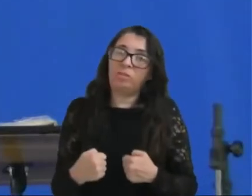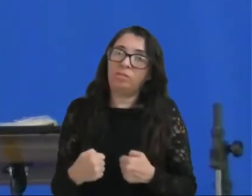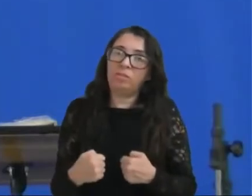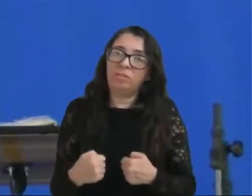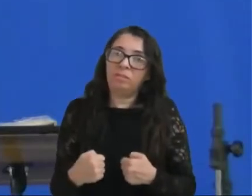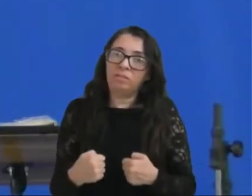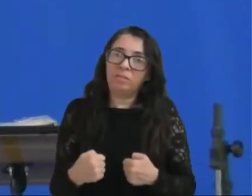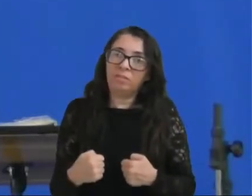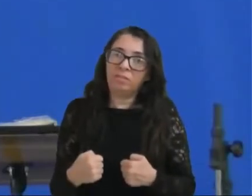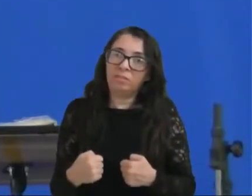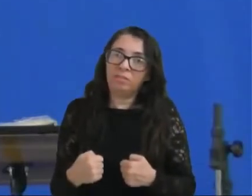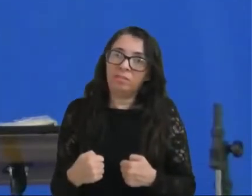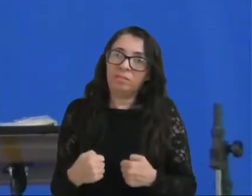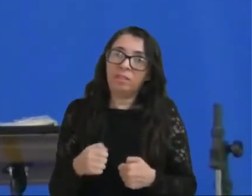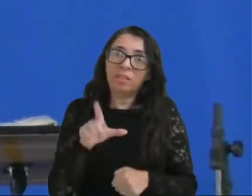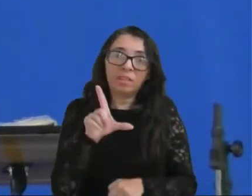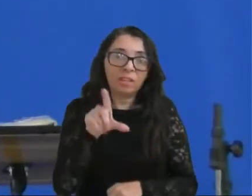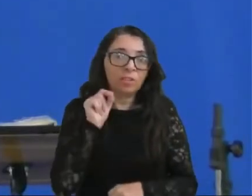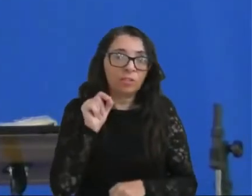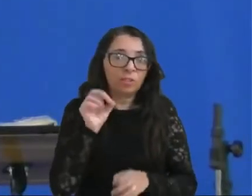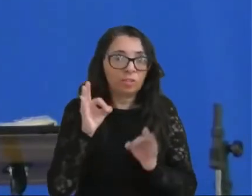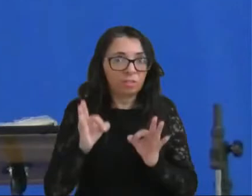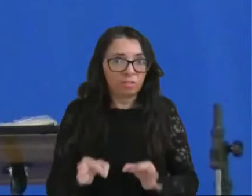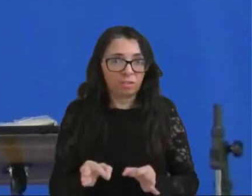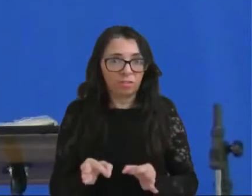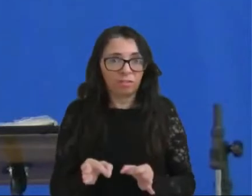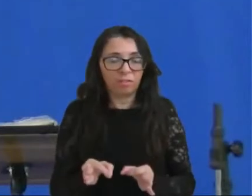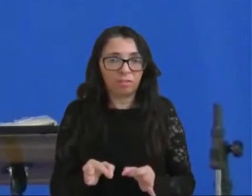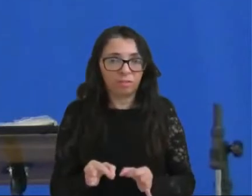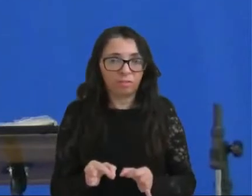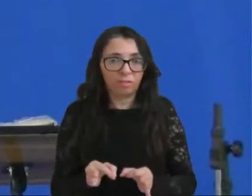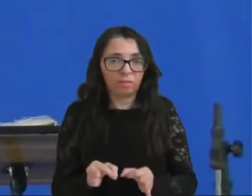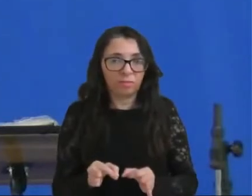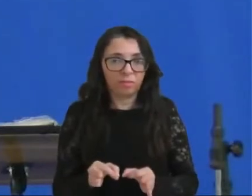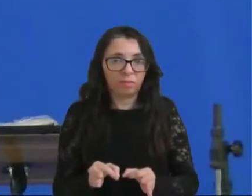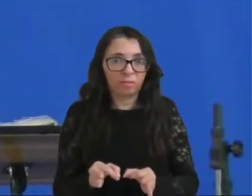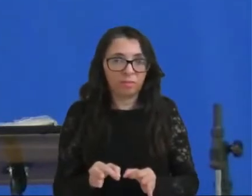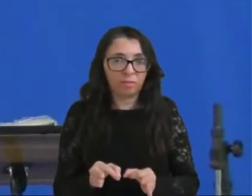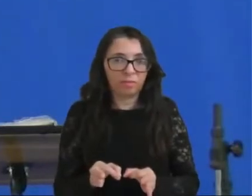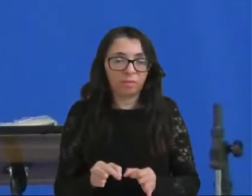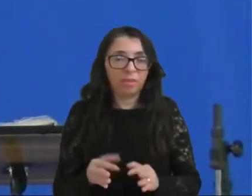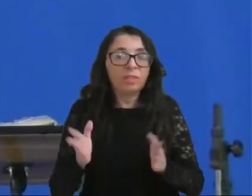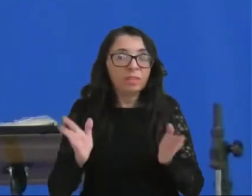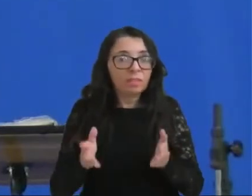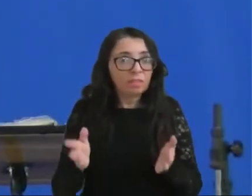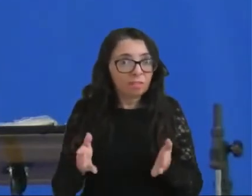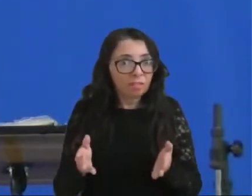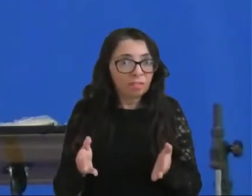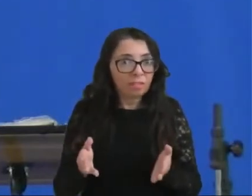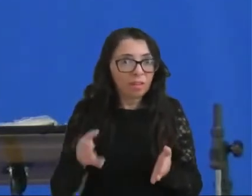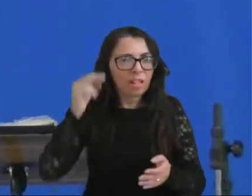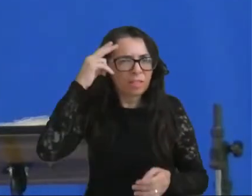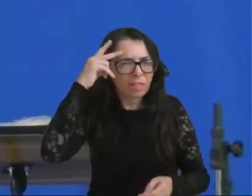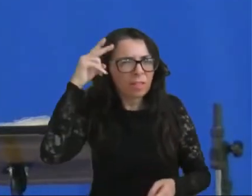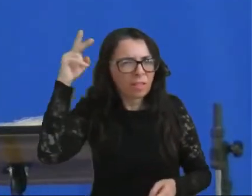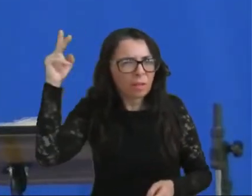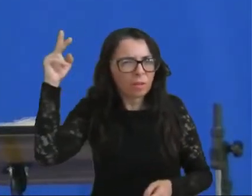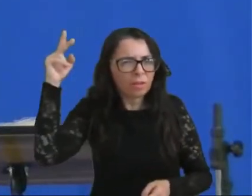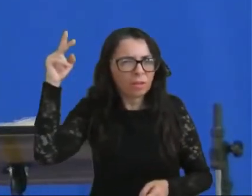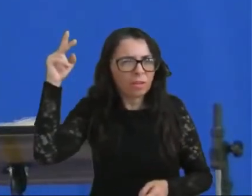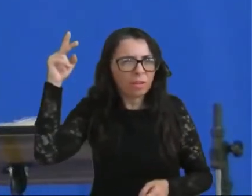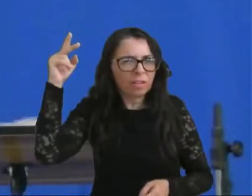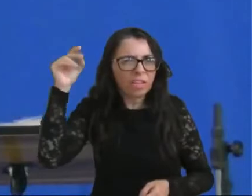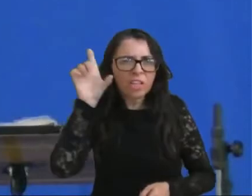de Éfeso, será que Ele poderá também elogiar a nossa igreja? Será que Ele poderá elogiar você como